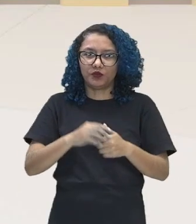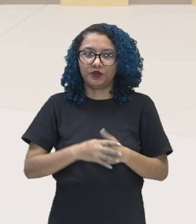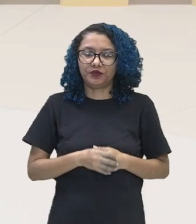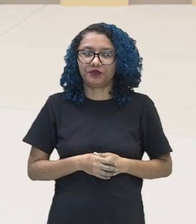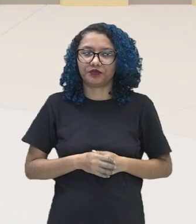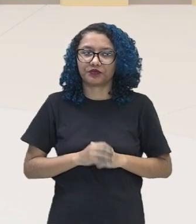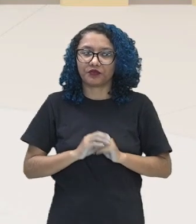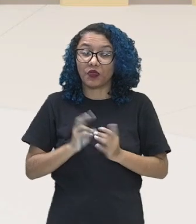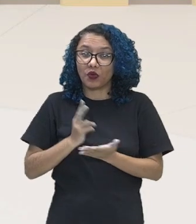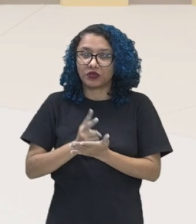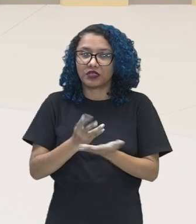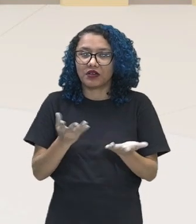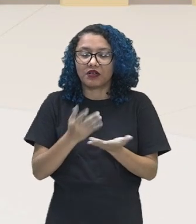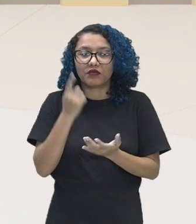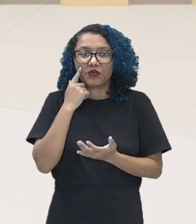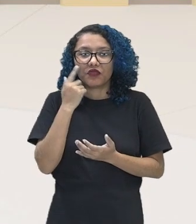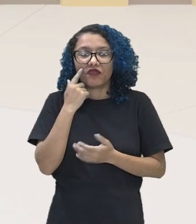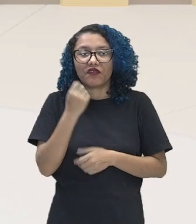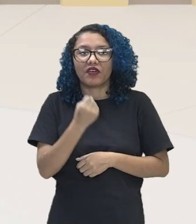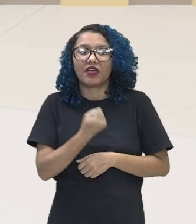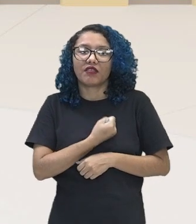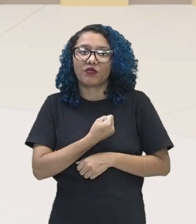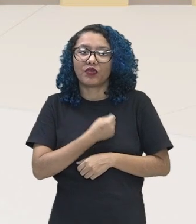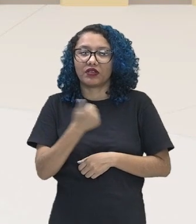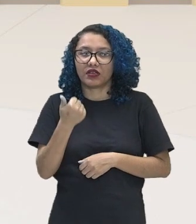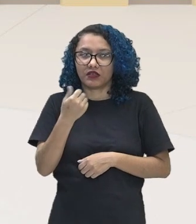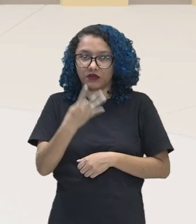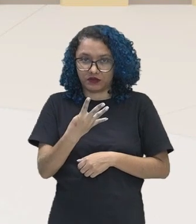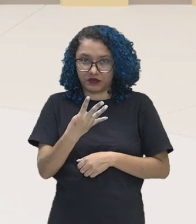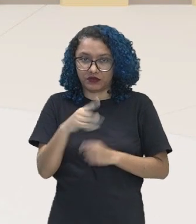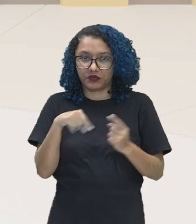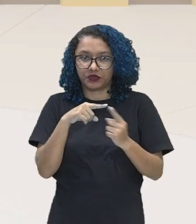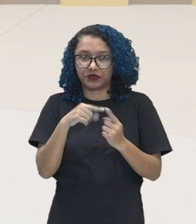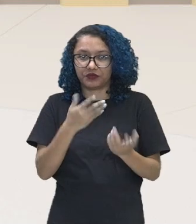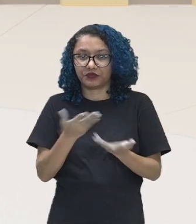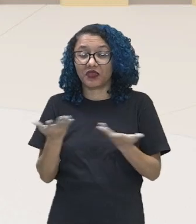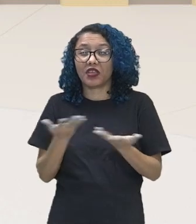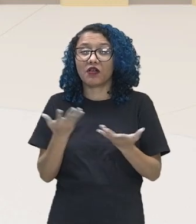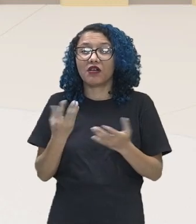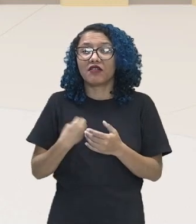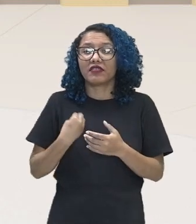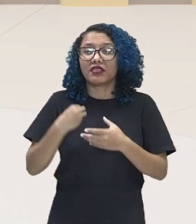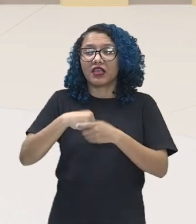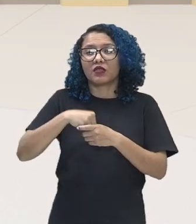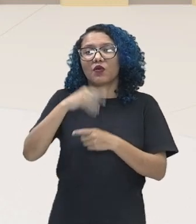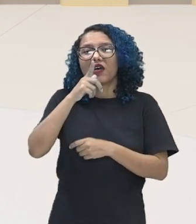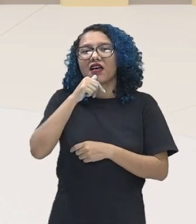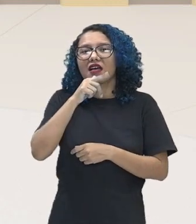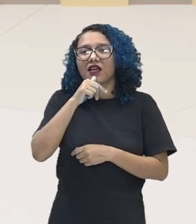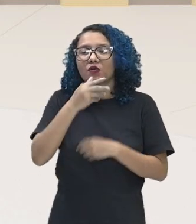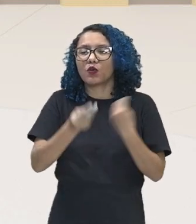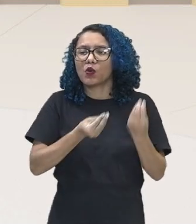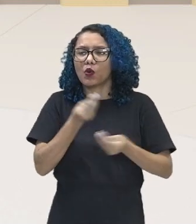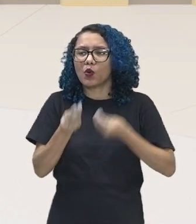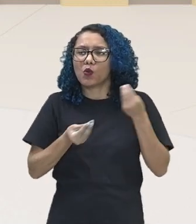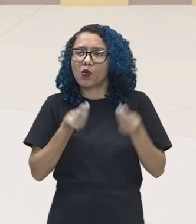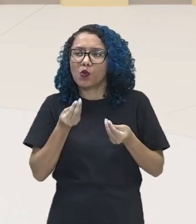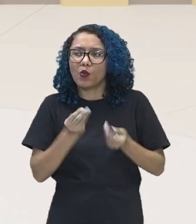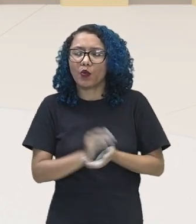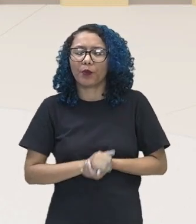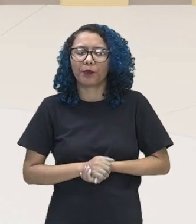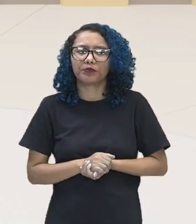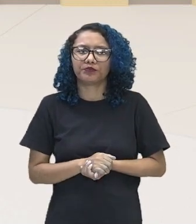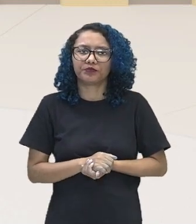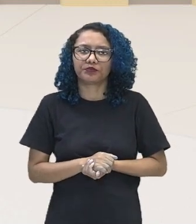14, dê uma olhada na ODS 14. É vida na água agora, né? Nós temos aí que